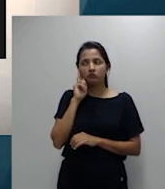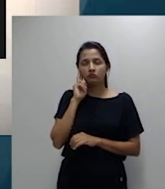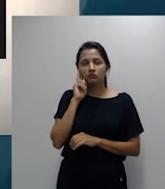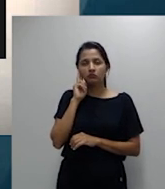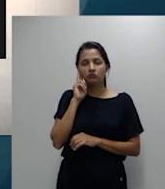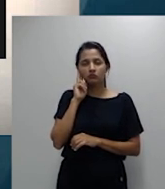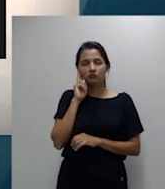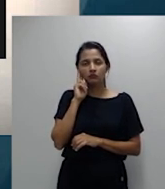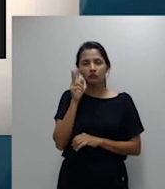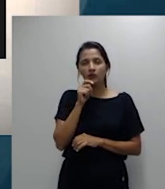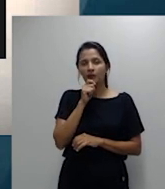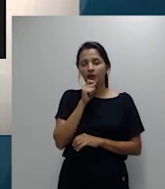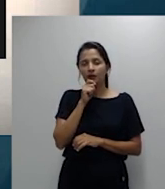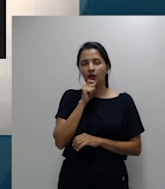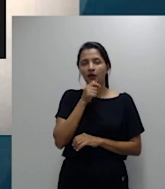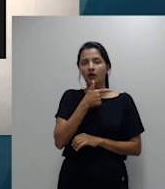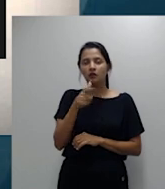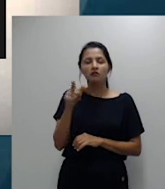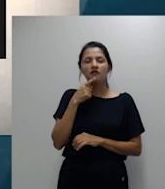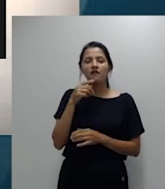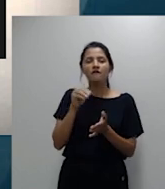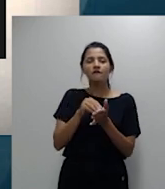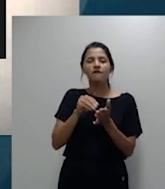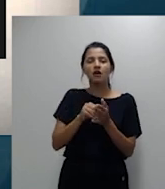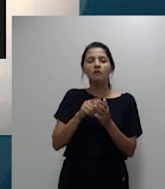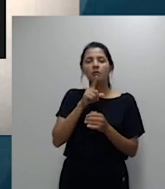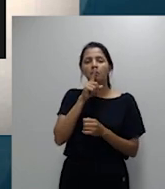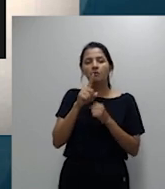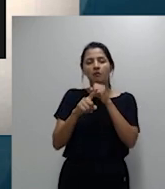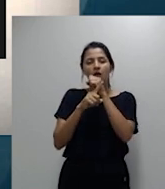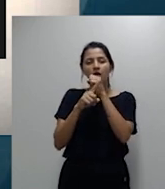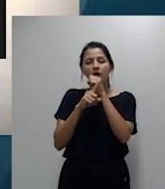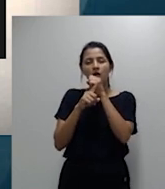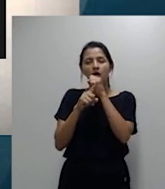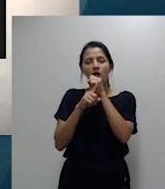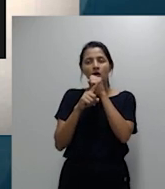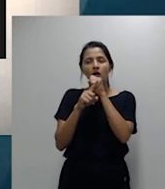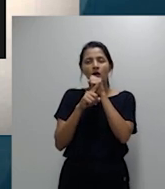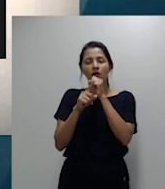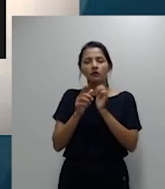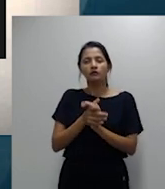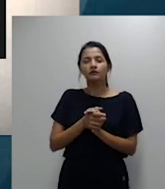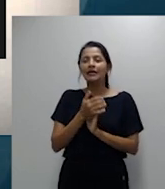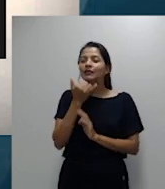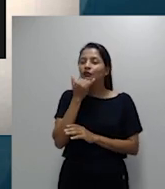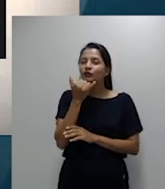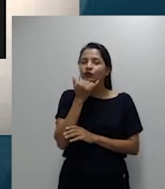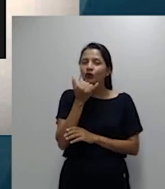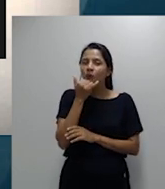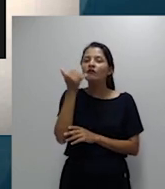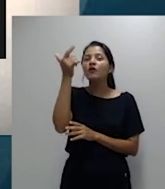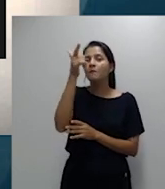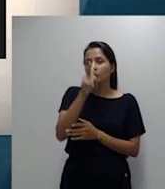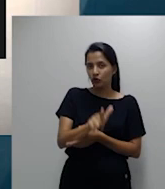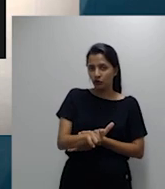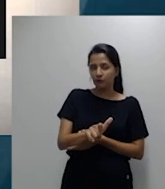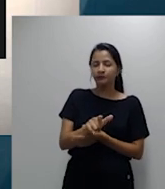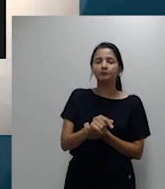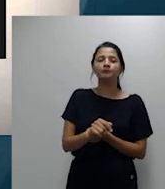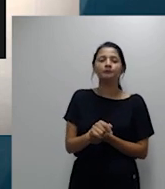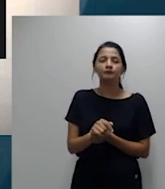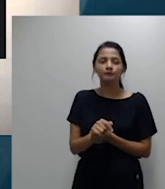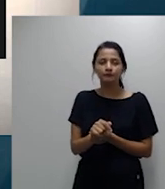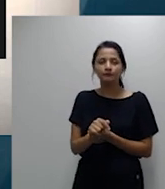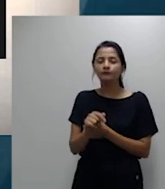a fazer o mundo Criciúma desculpe então vamos repetir então é